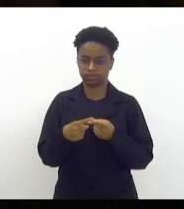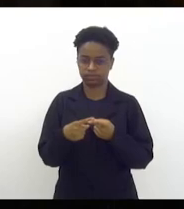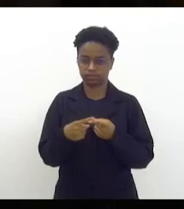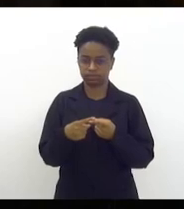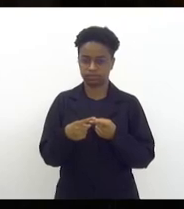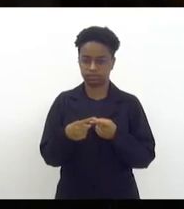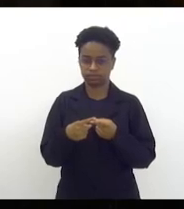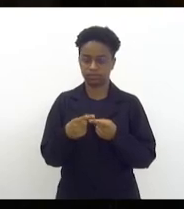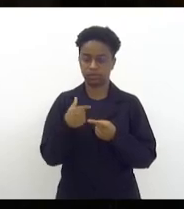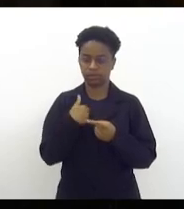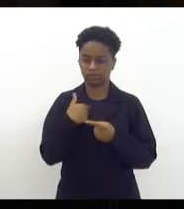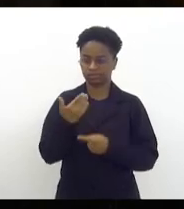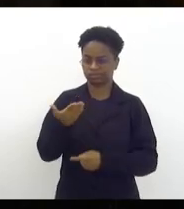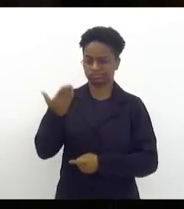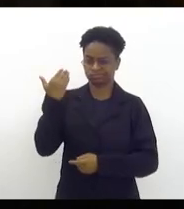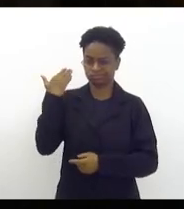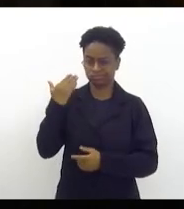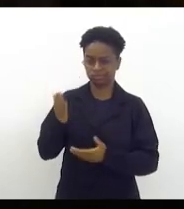fui jovem,